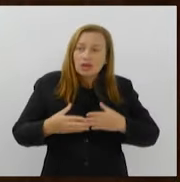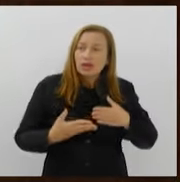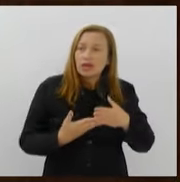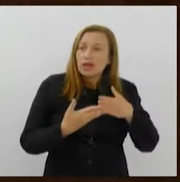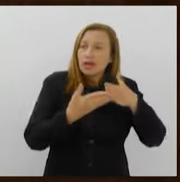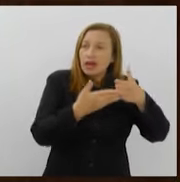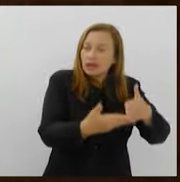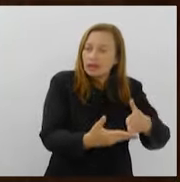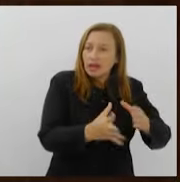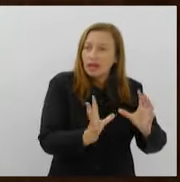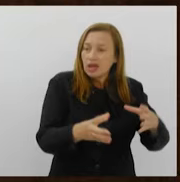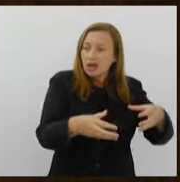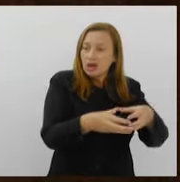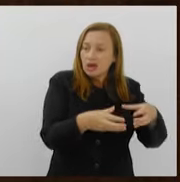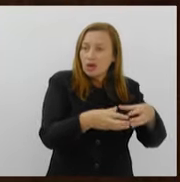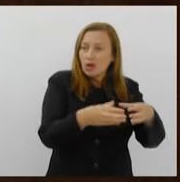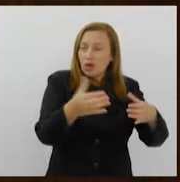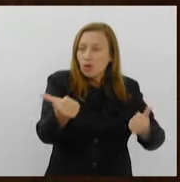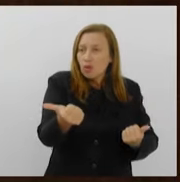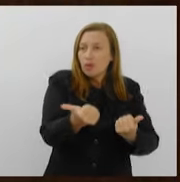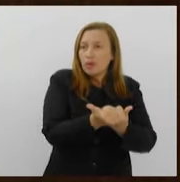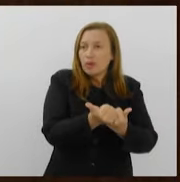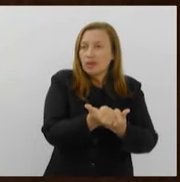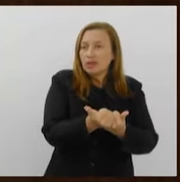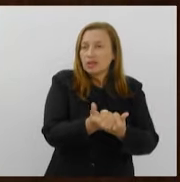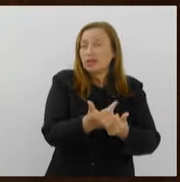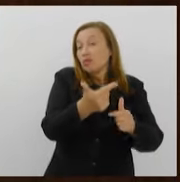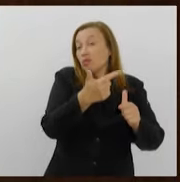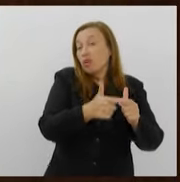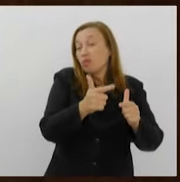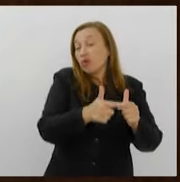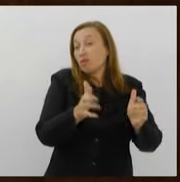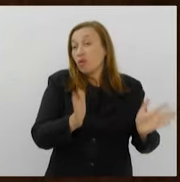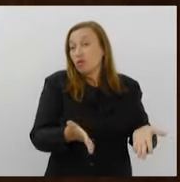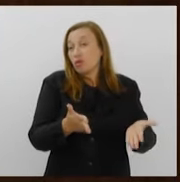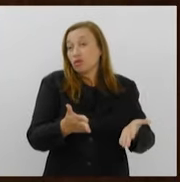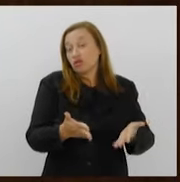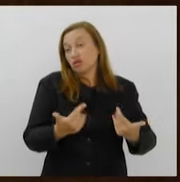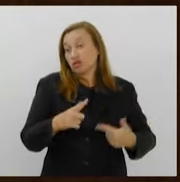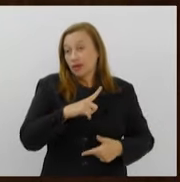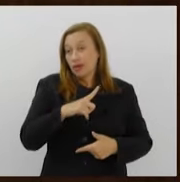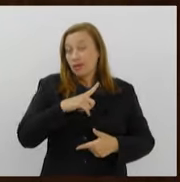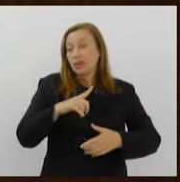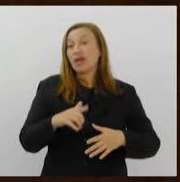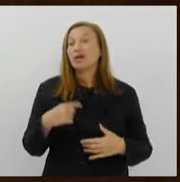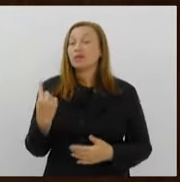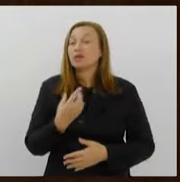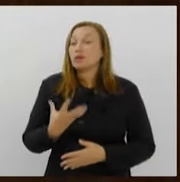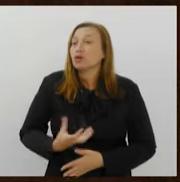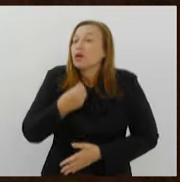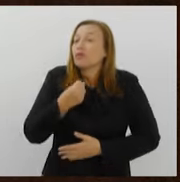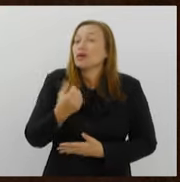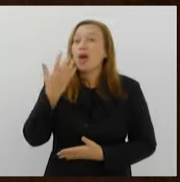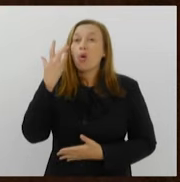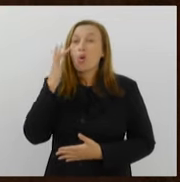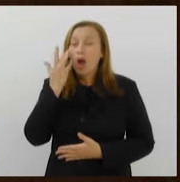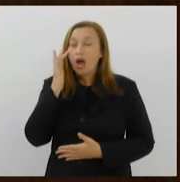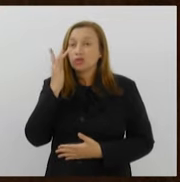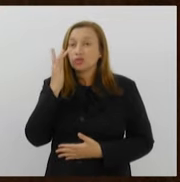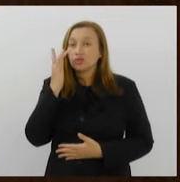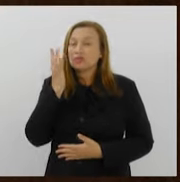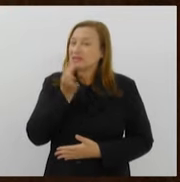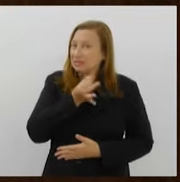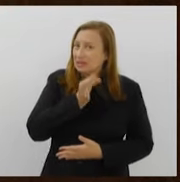hoje passam por um problema severo. E, para nossa surpresa, eu